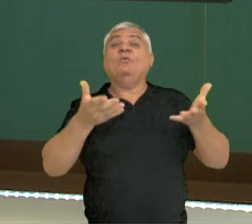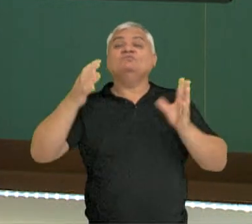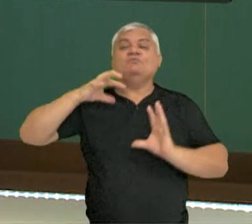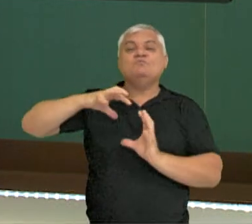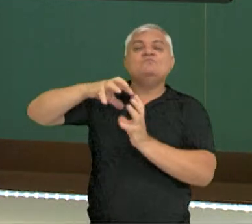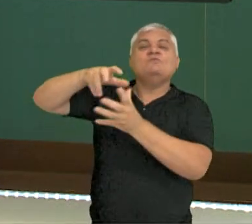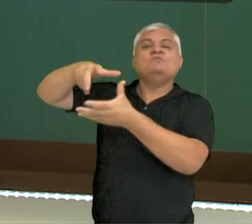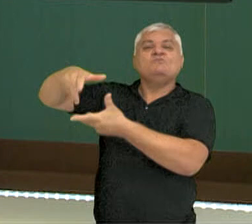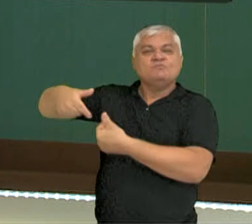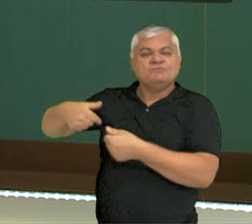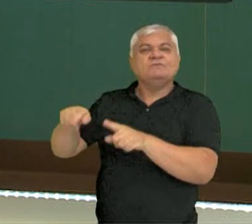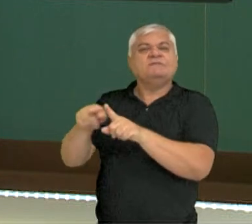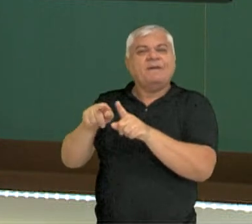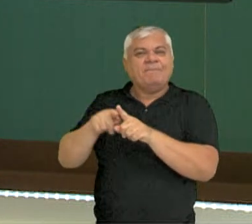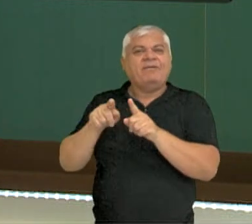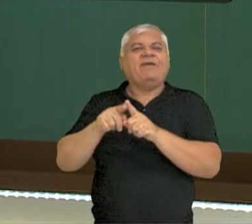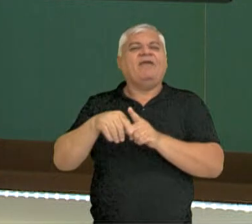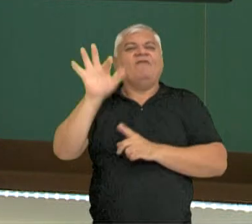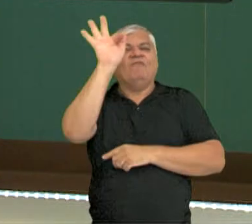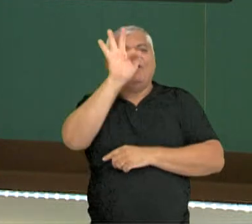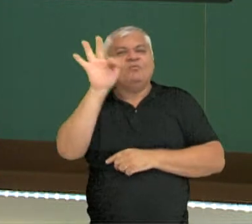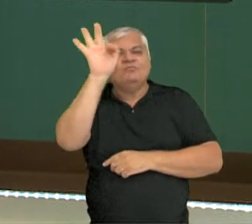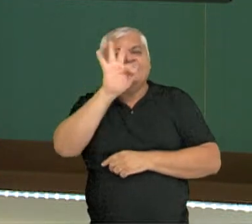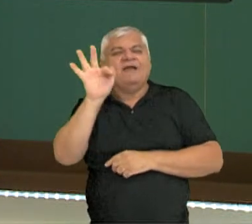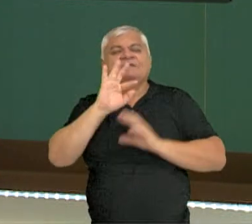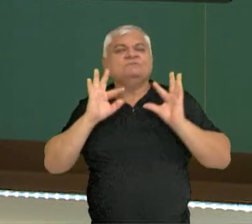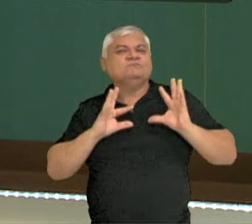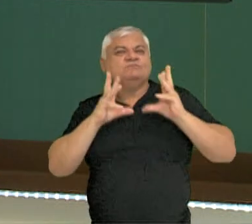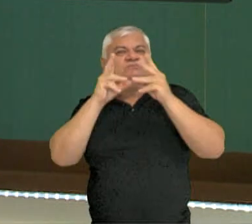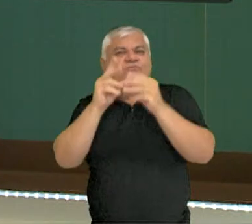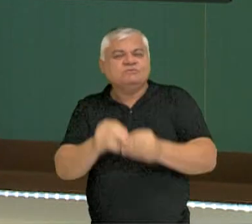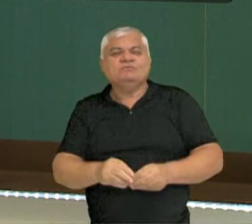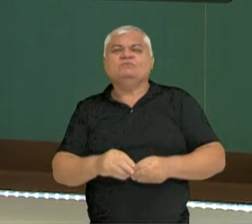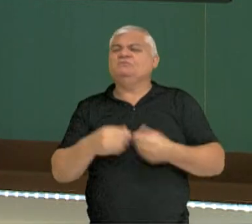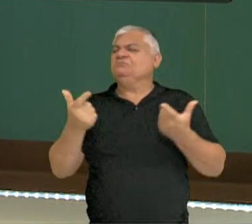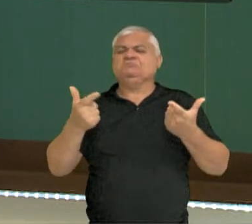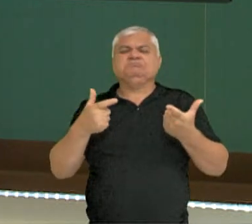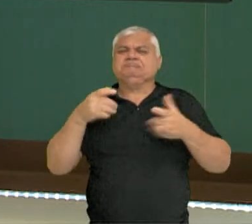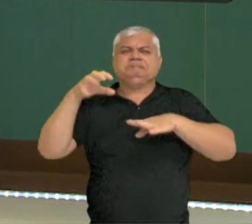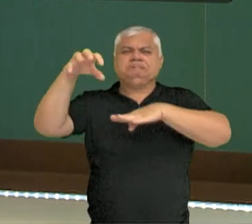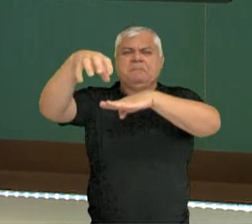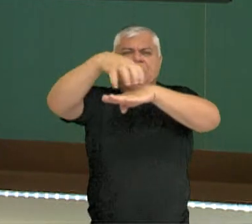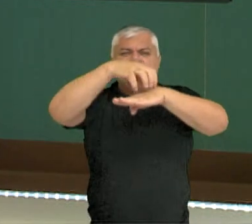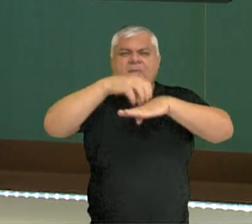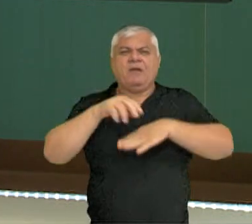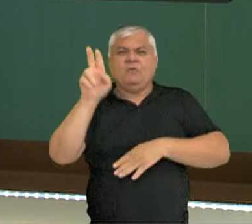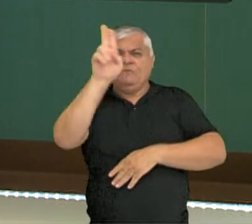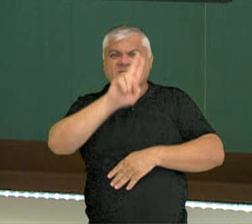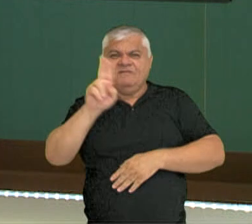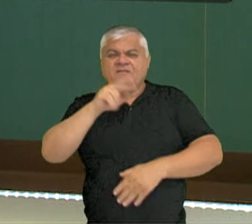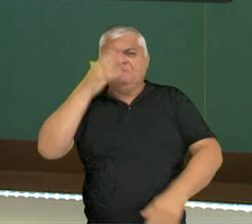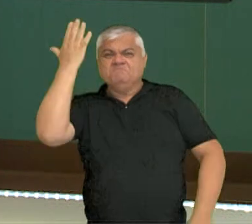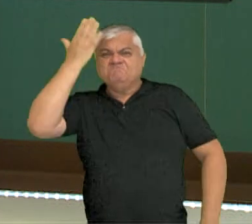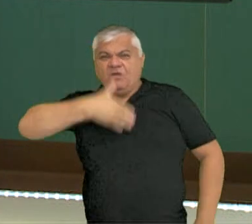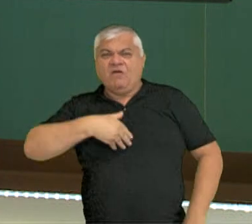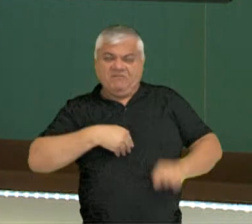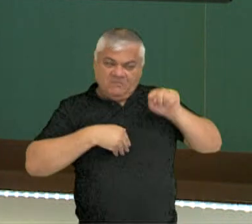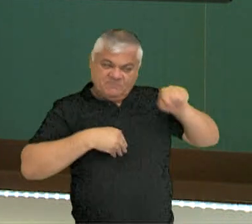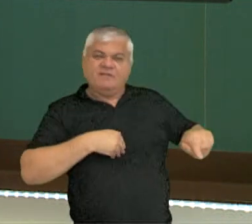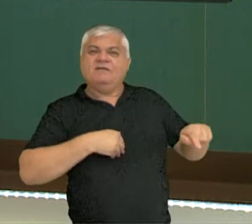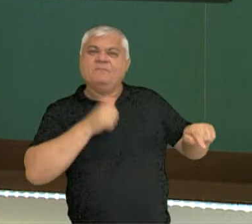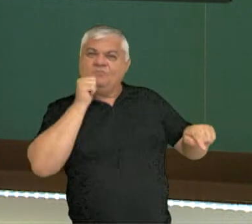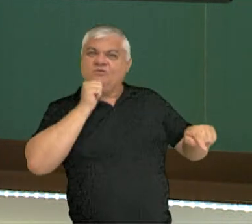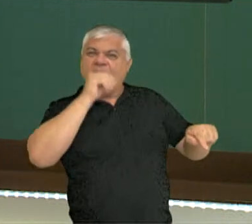e principalmente as academias, a ciência do mundo, Sorbonne, as principais universidades do mundo, confirmam que sim,